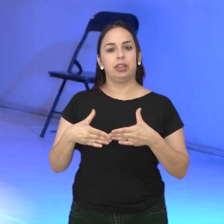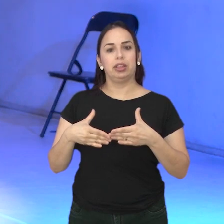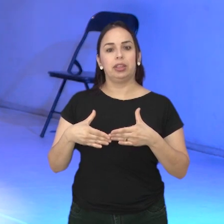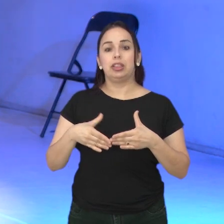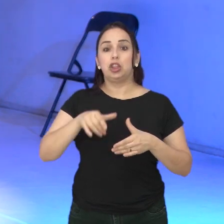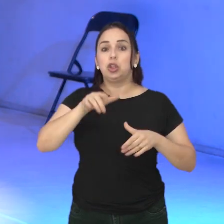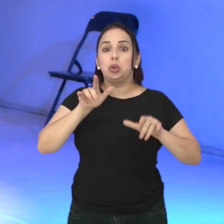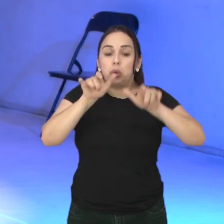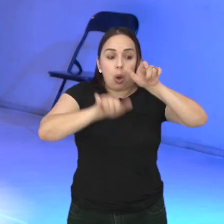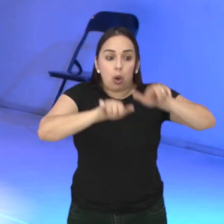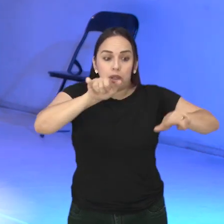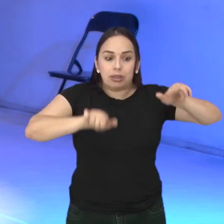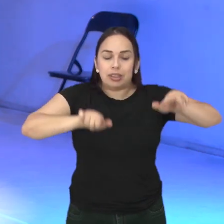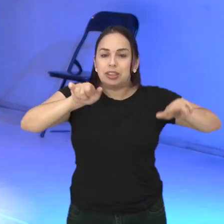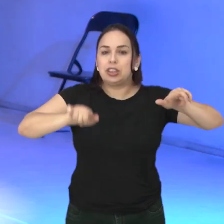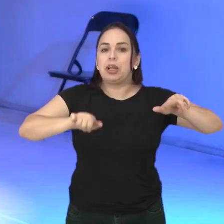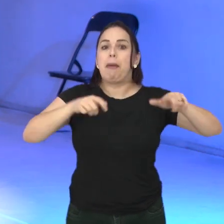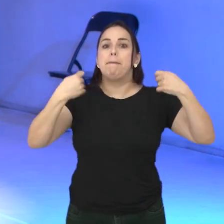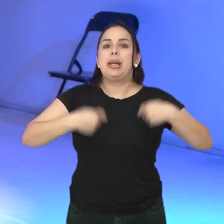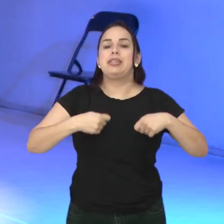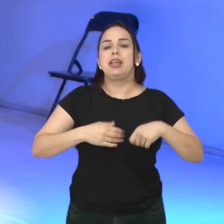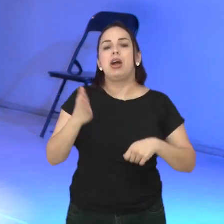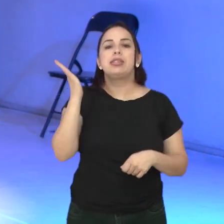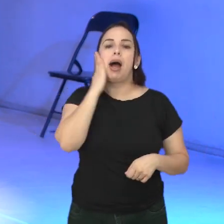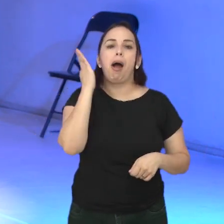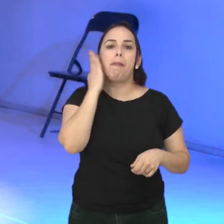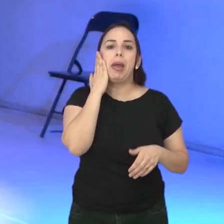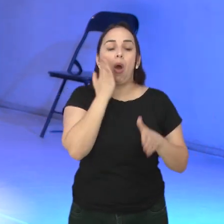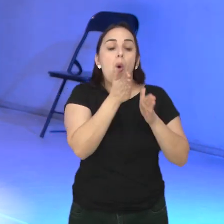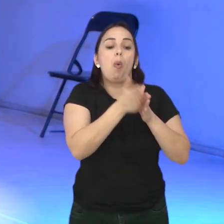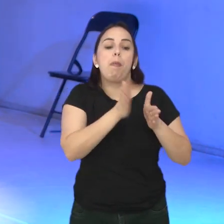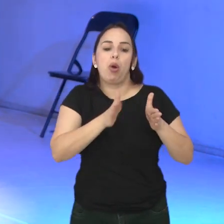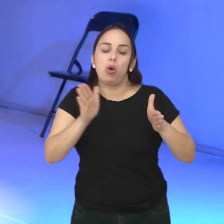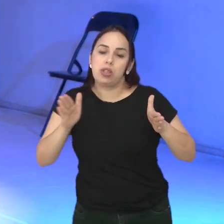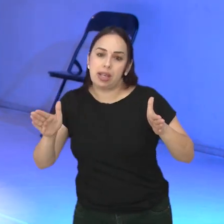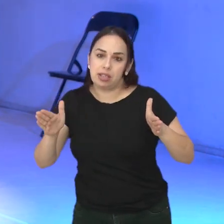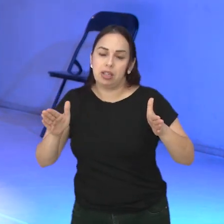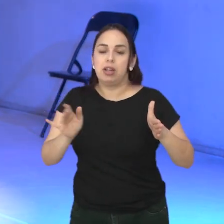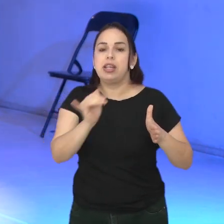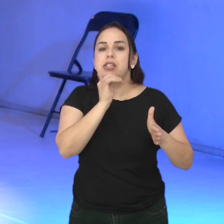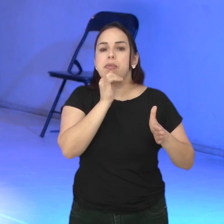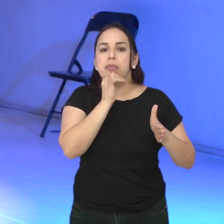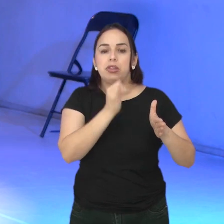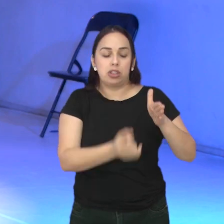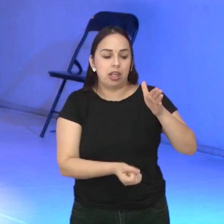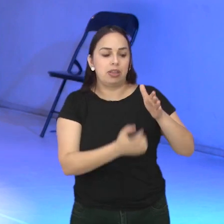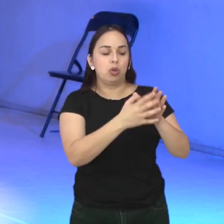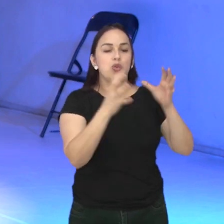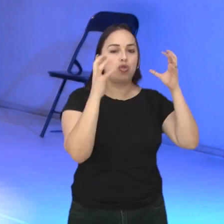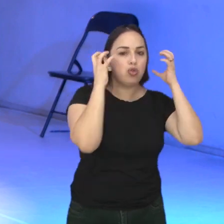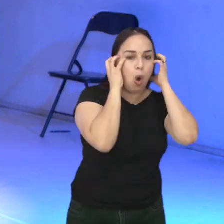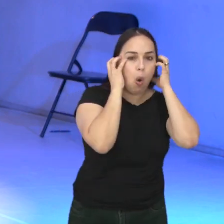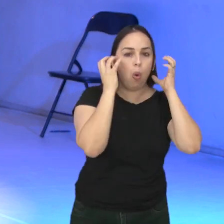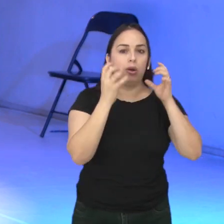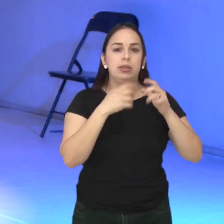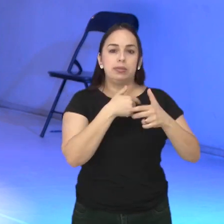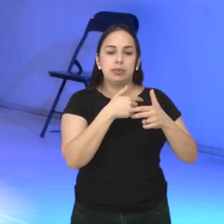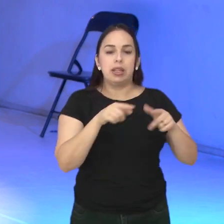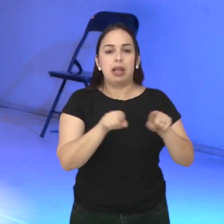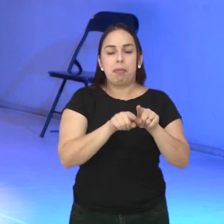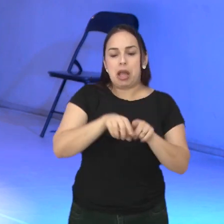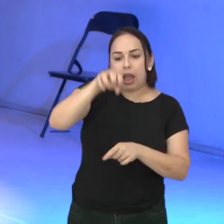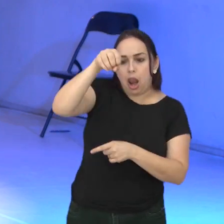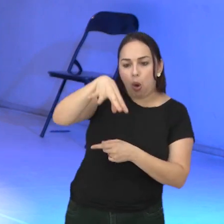nós pressupõe que todo mundo conhece todas as etapas de uma montagem e todos os segmentos, desde da